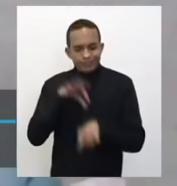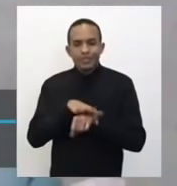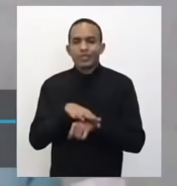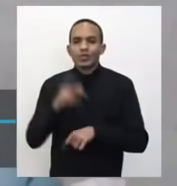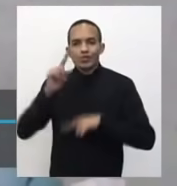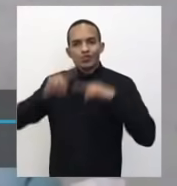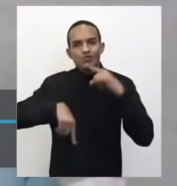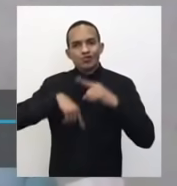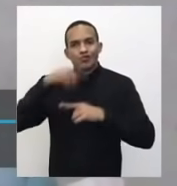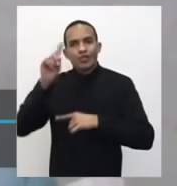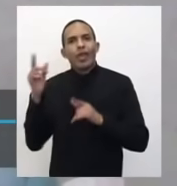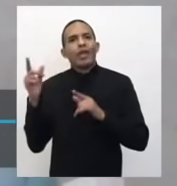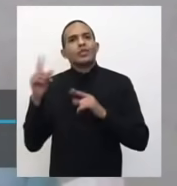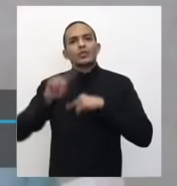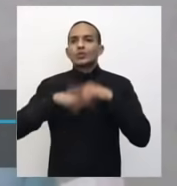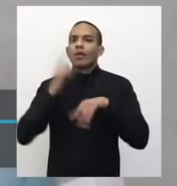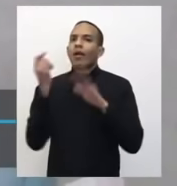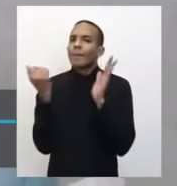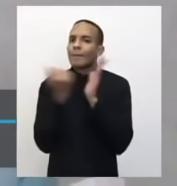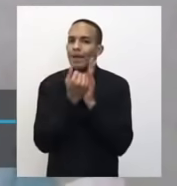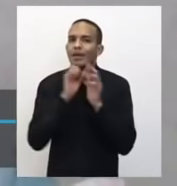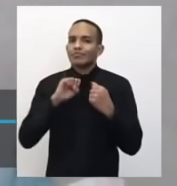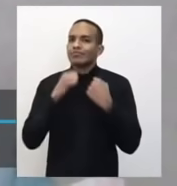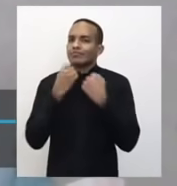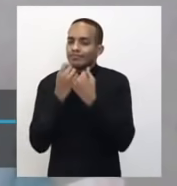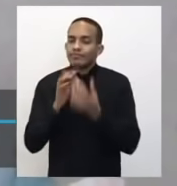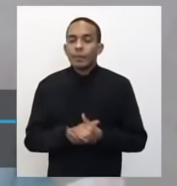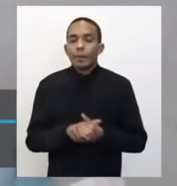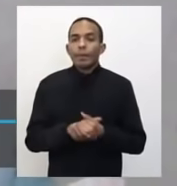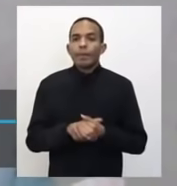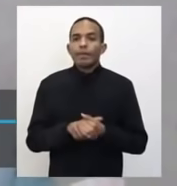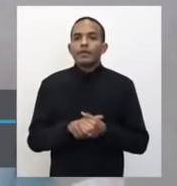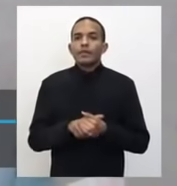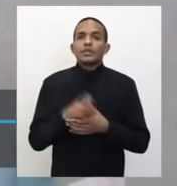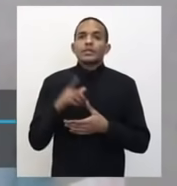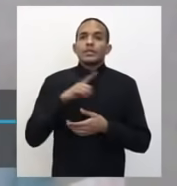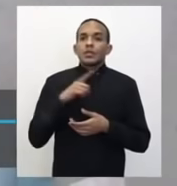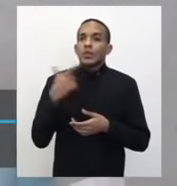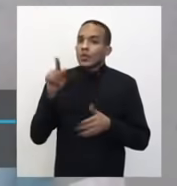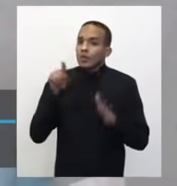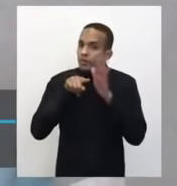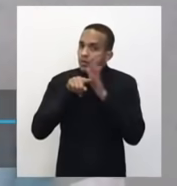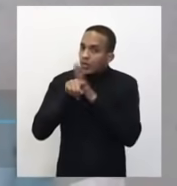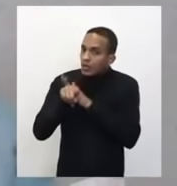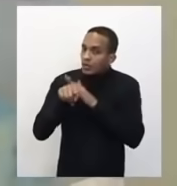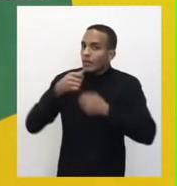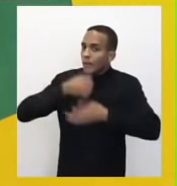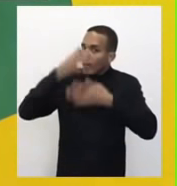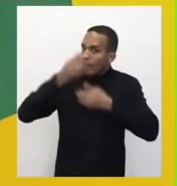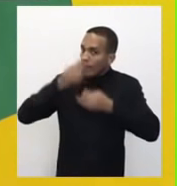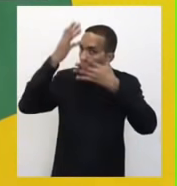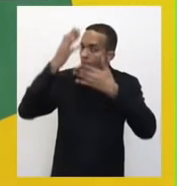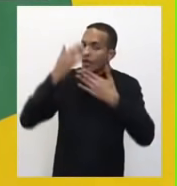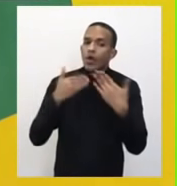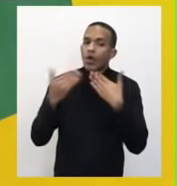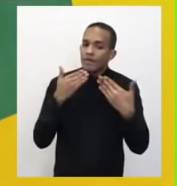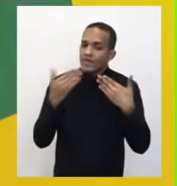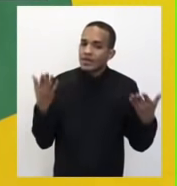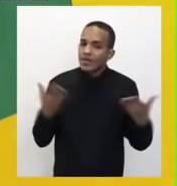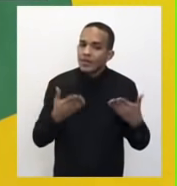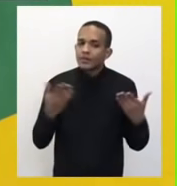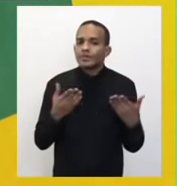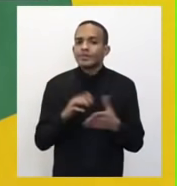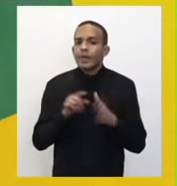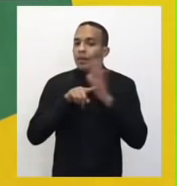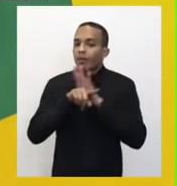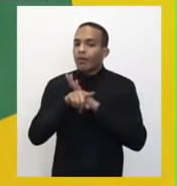sucesso, o sucesso da marca pelo qual elas defendem. E aí, eu tenho mais uma pergunta para o chat para a gente conversar. E a